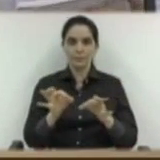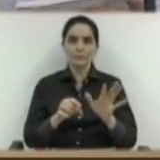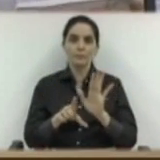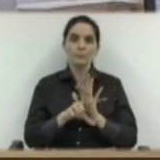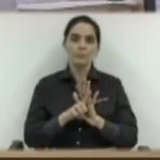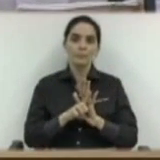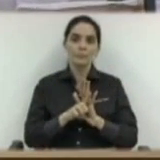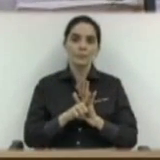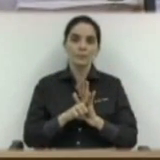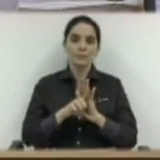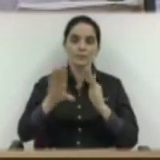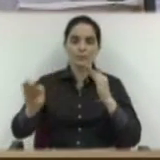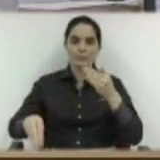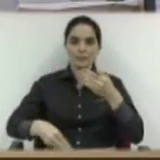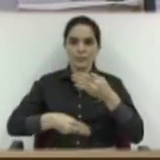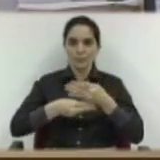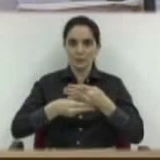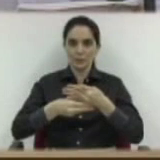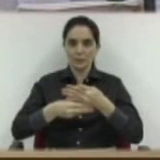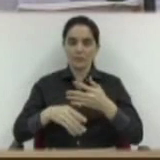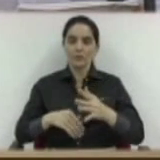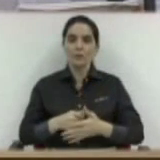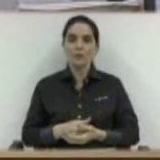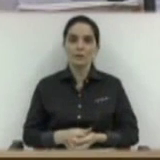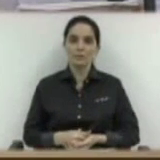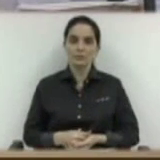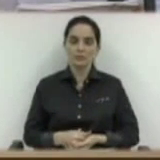lei complementar. Vimos a